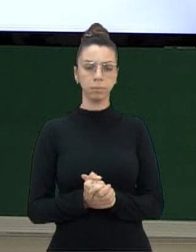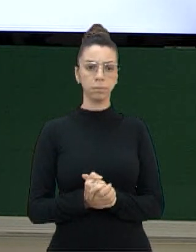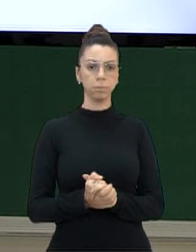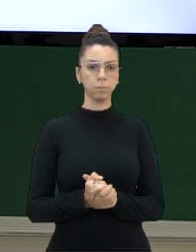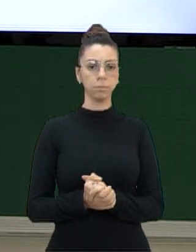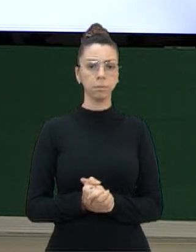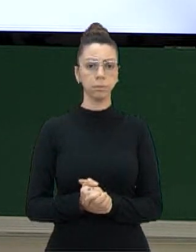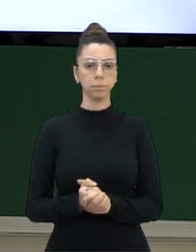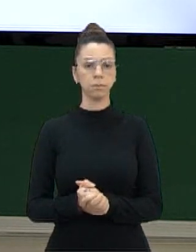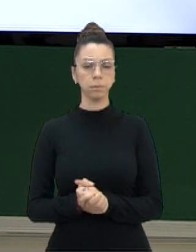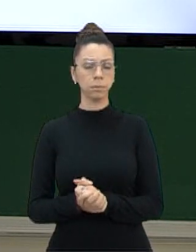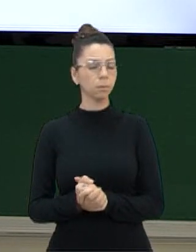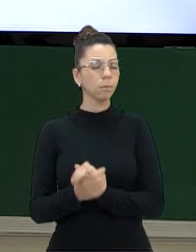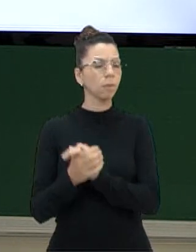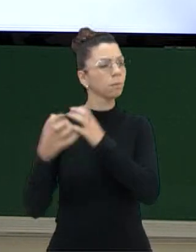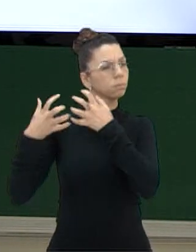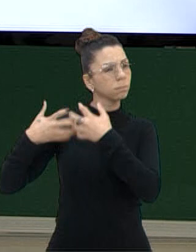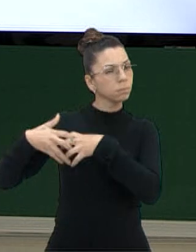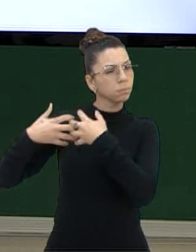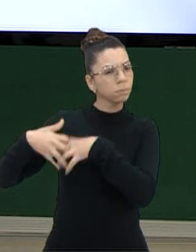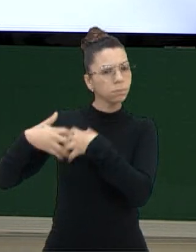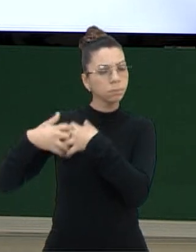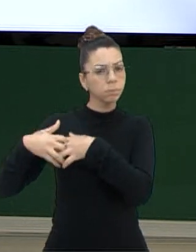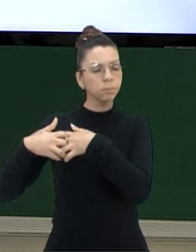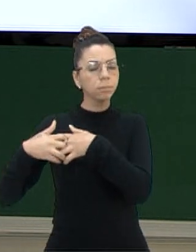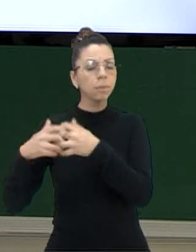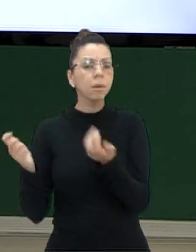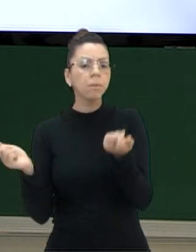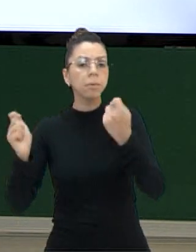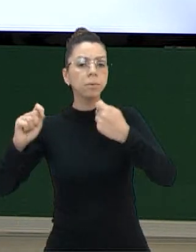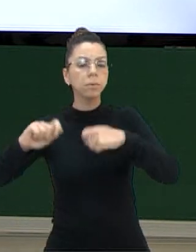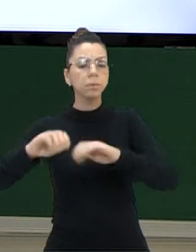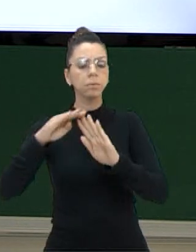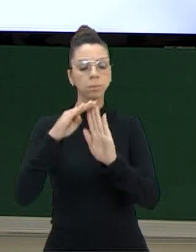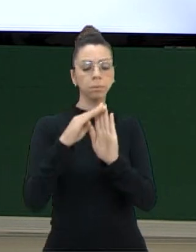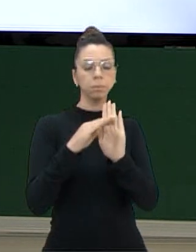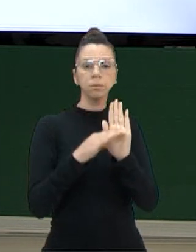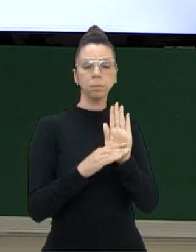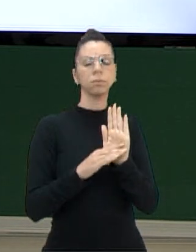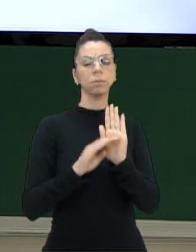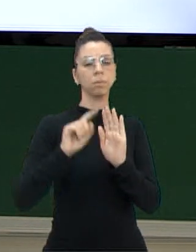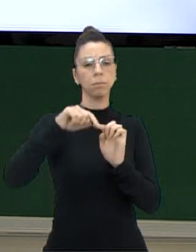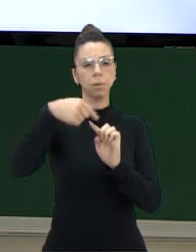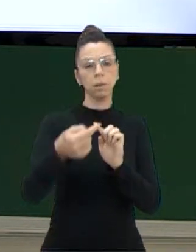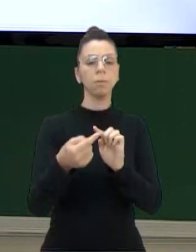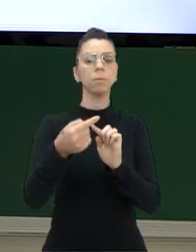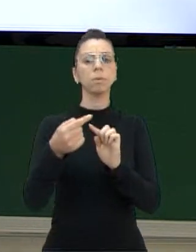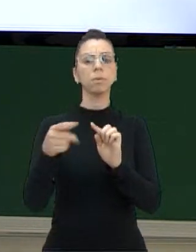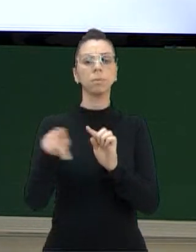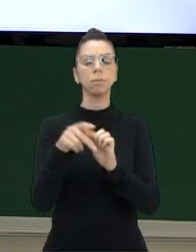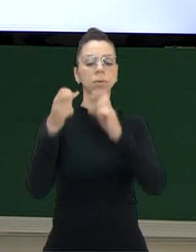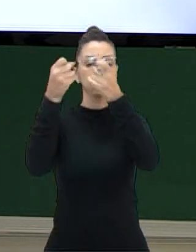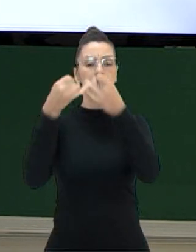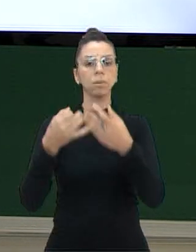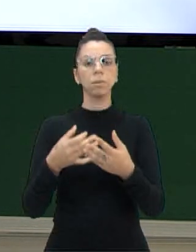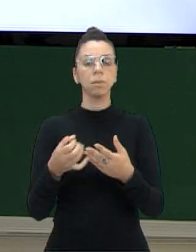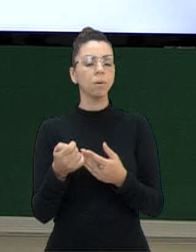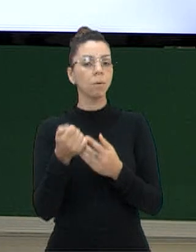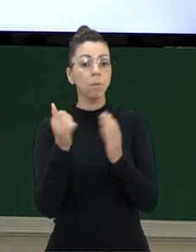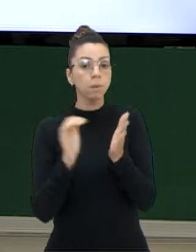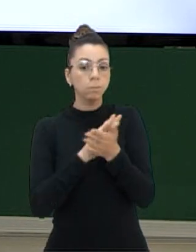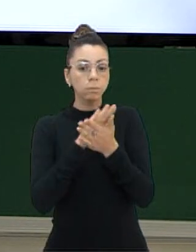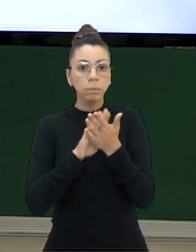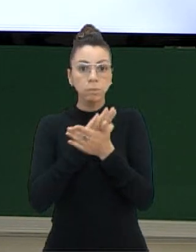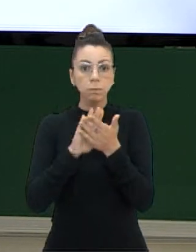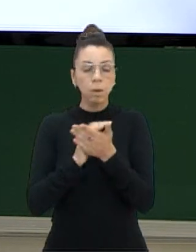o banheiro? Vamos pensar um pouquinho, que alguns possíveis elementos. O senhor já vai explicar daqui a pouco porque não tem quase nada